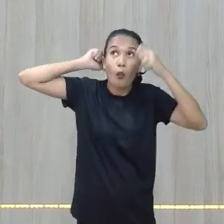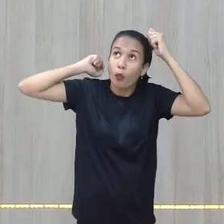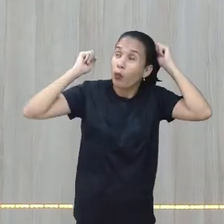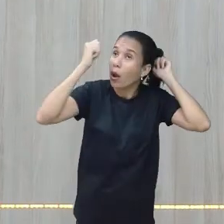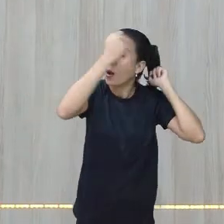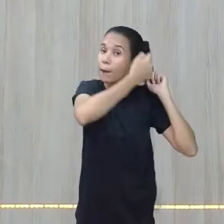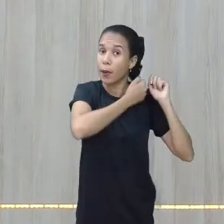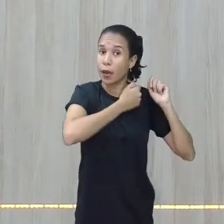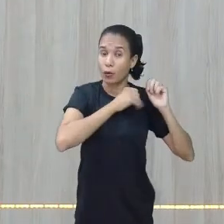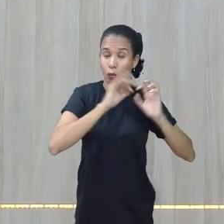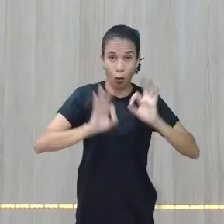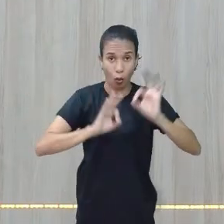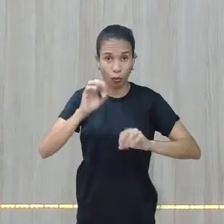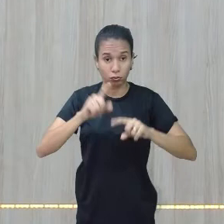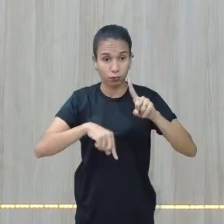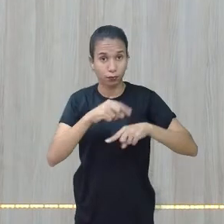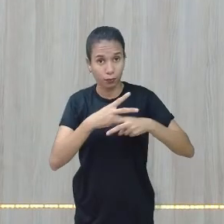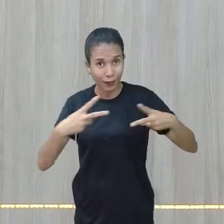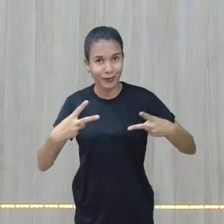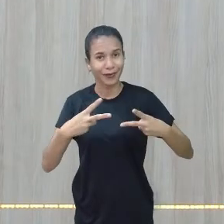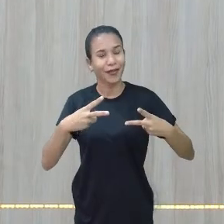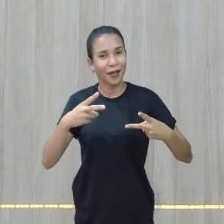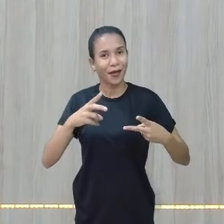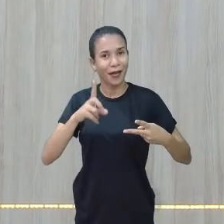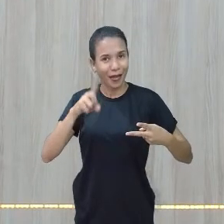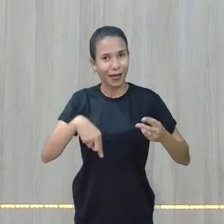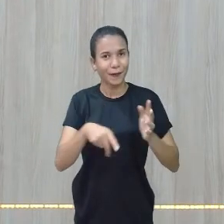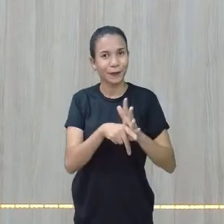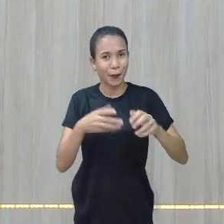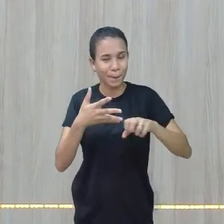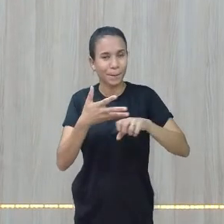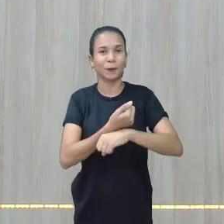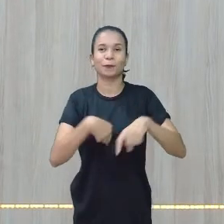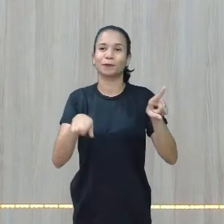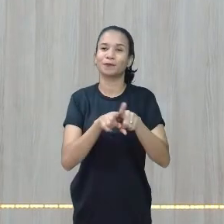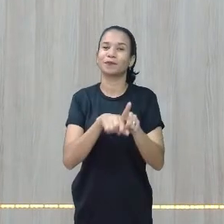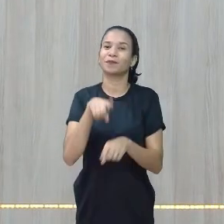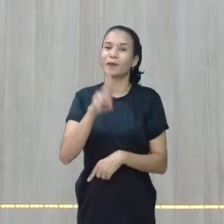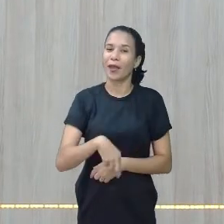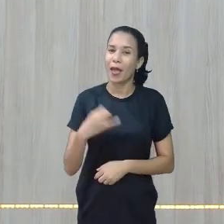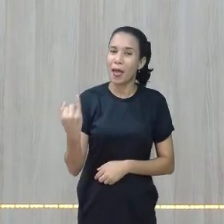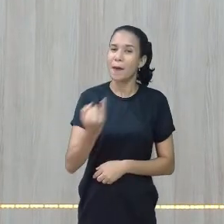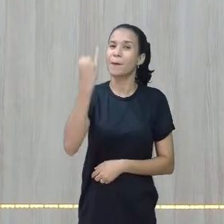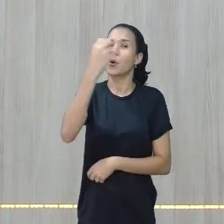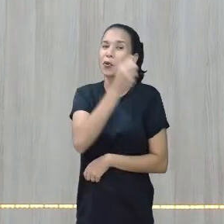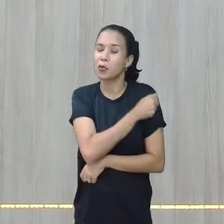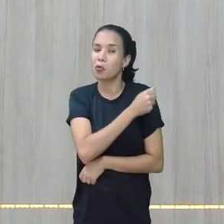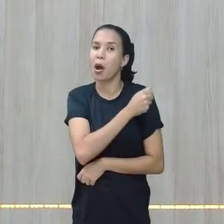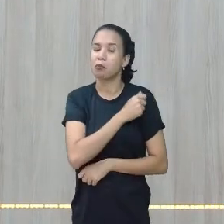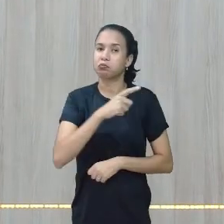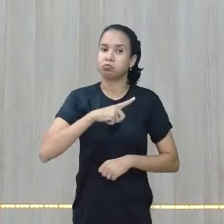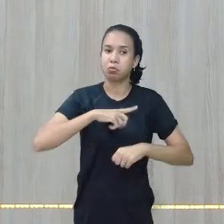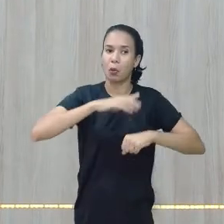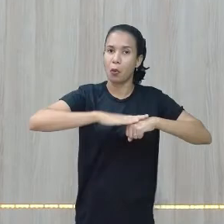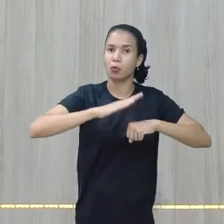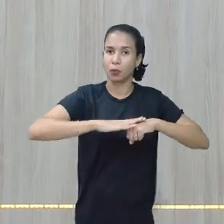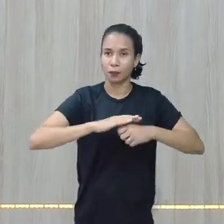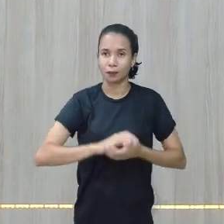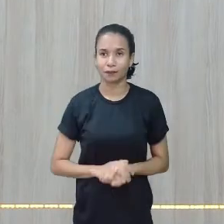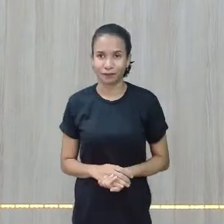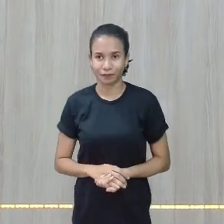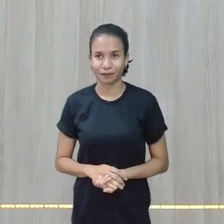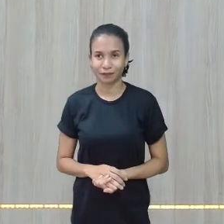cabelo, organizar seu material. Então, essas habilidades também são importantes para que ele possa ter uma vida autônoma.